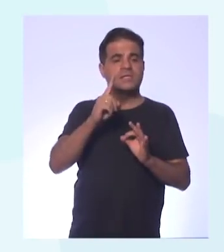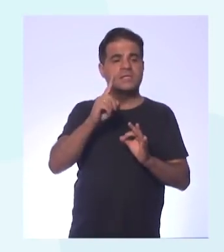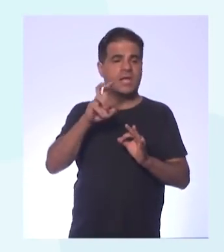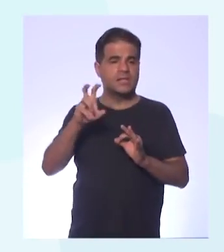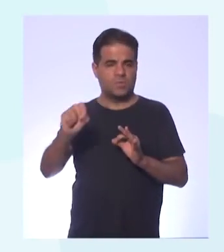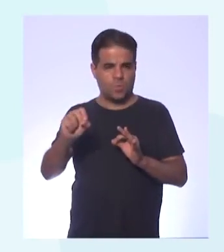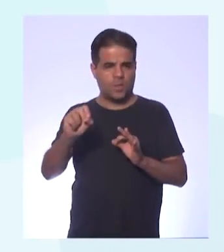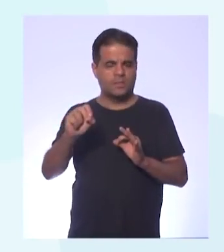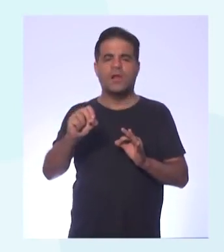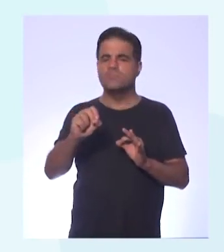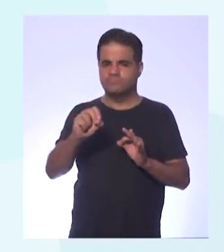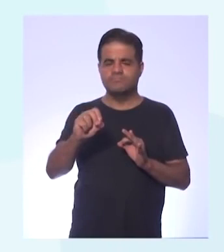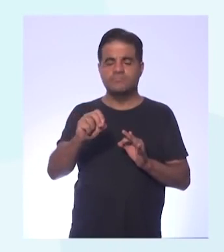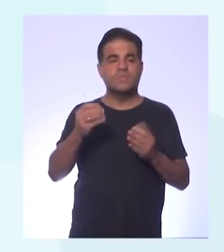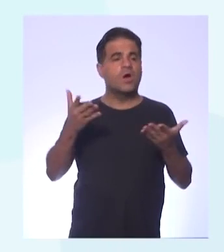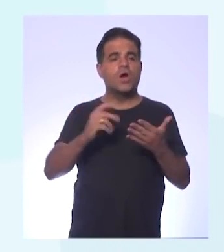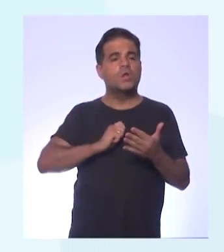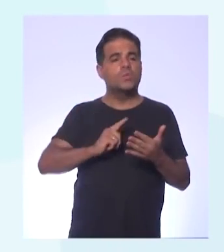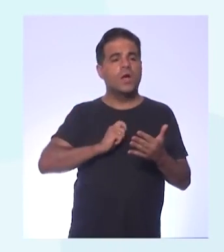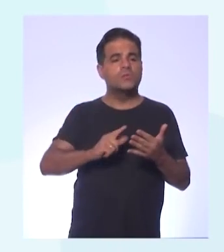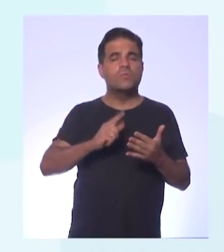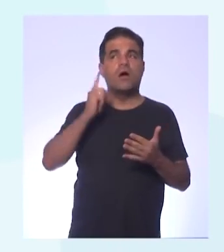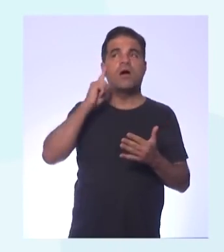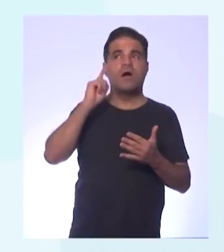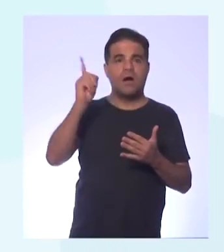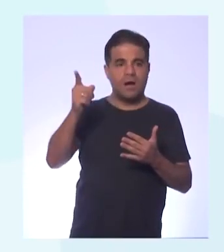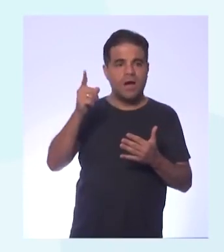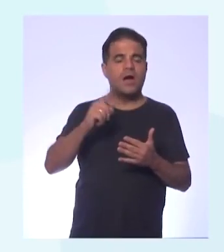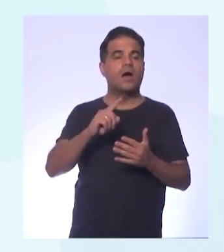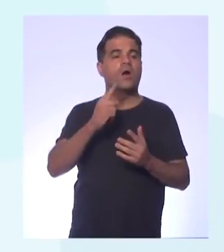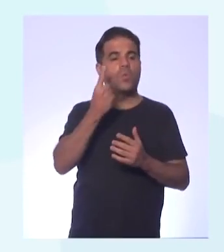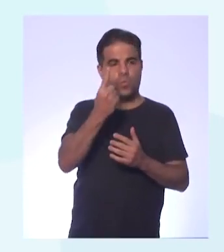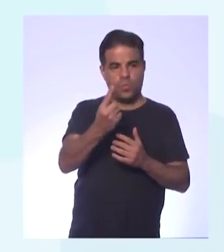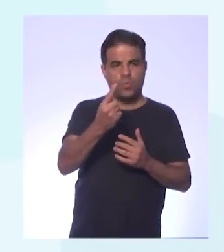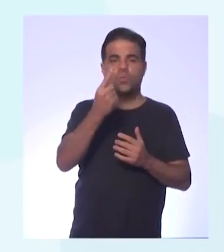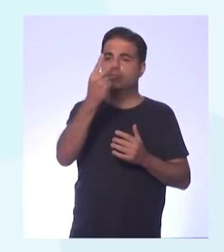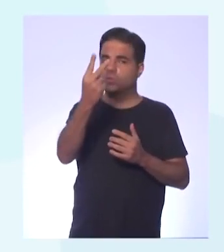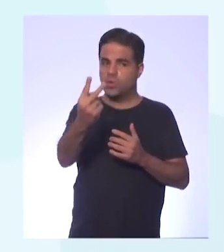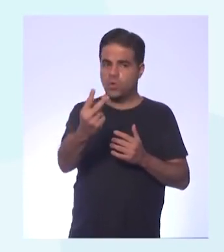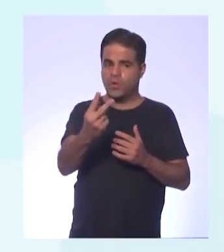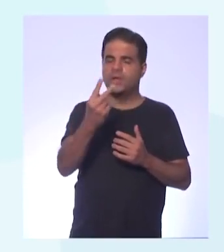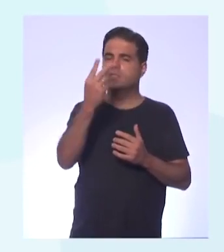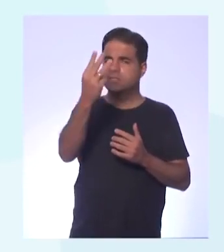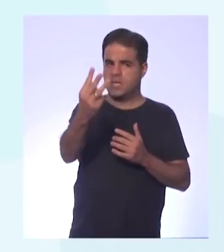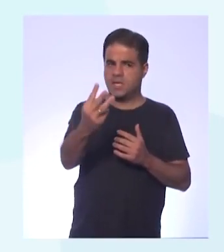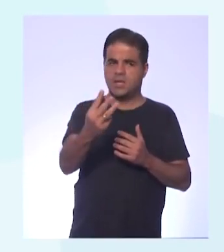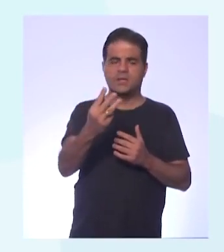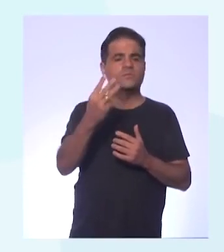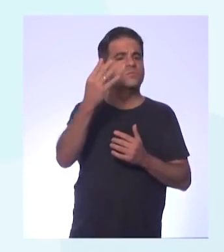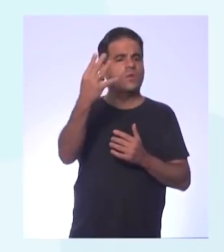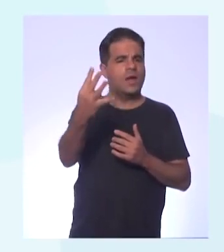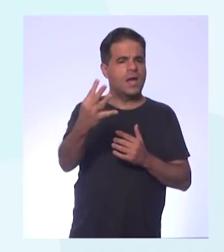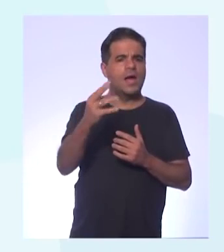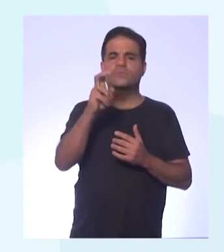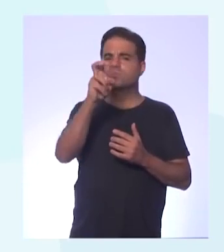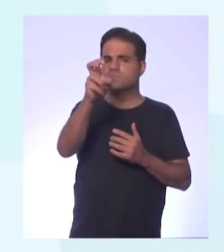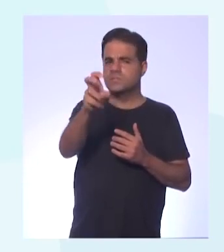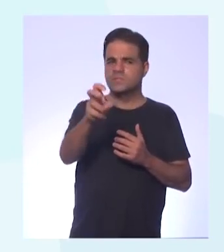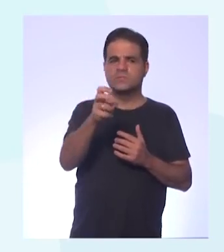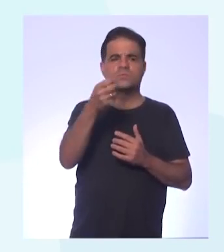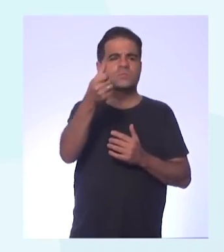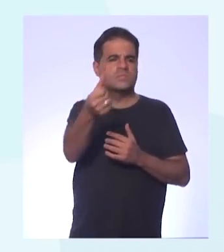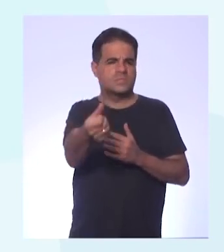150. Tá. Agora, do azul, professora, a gente tem, ó, 1, 2, 3, 4,